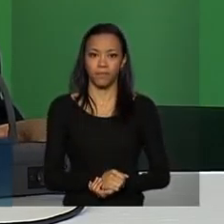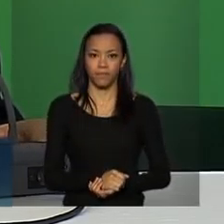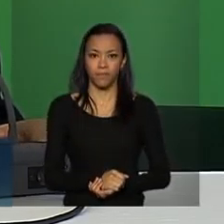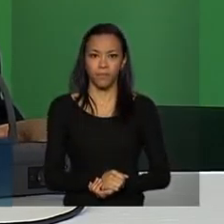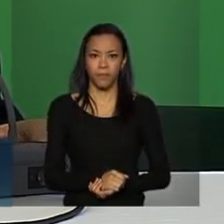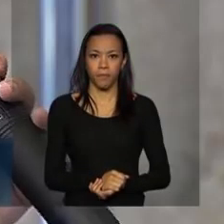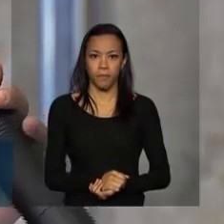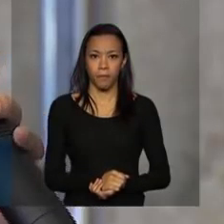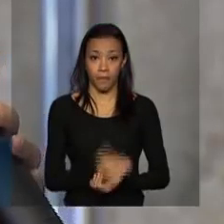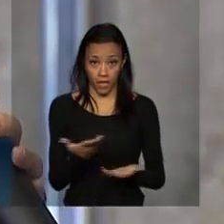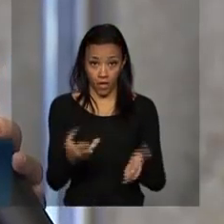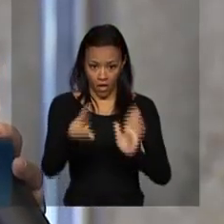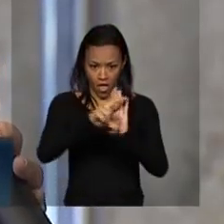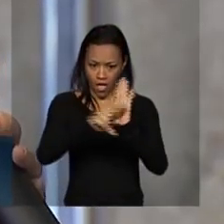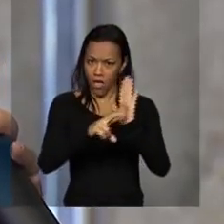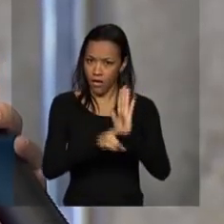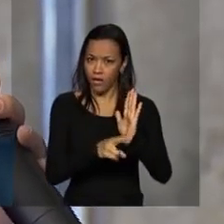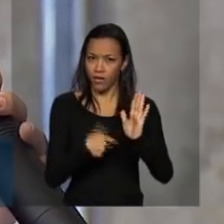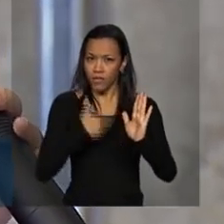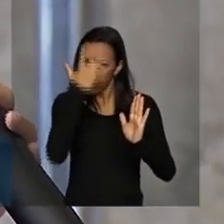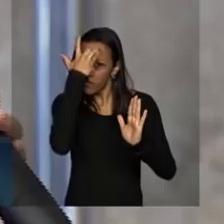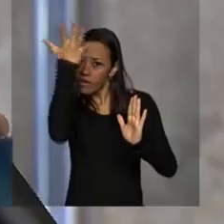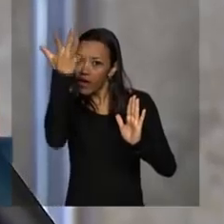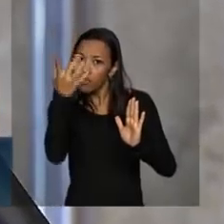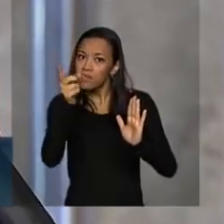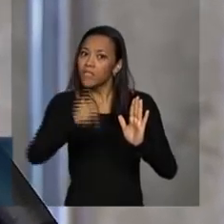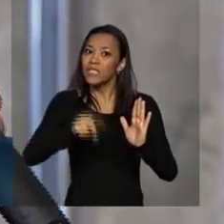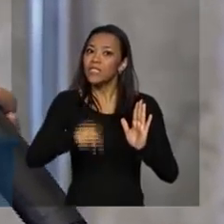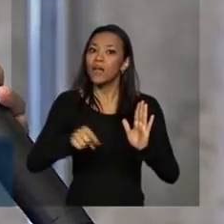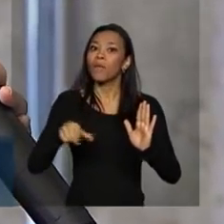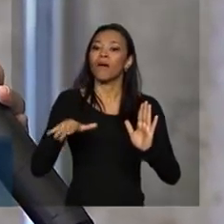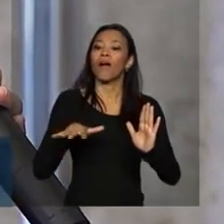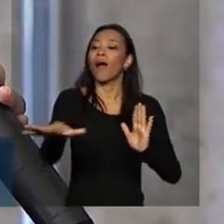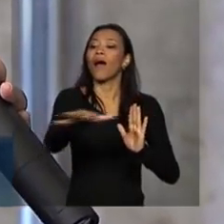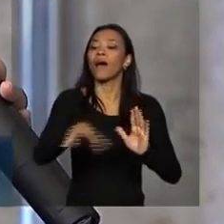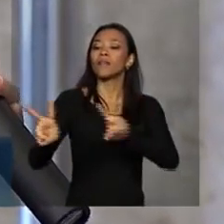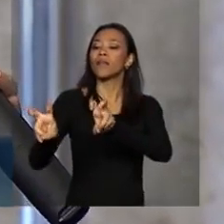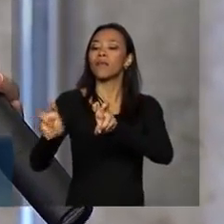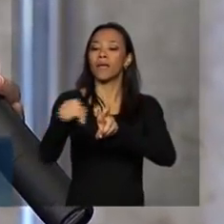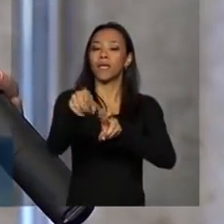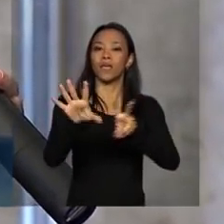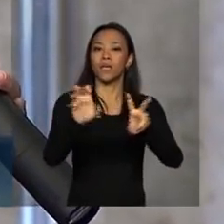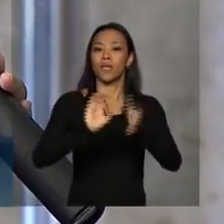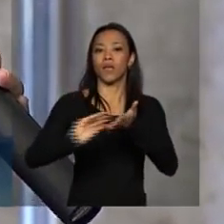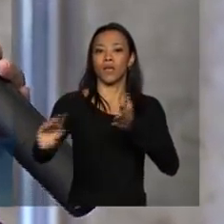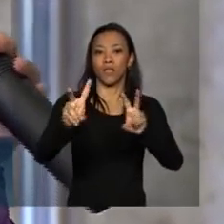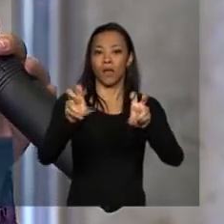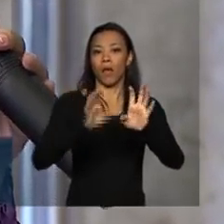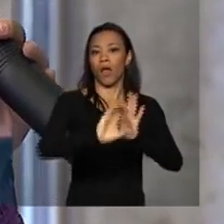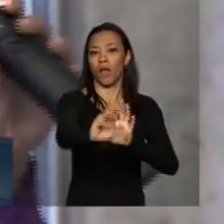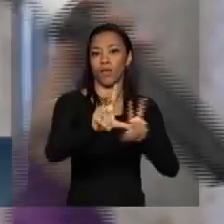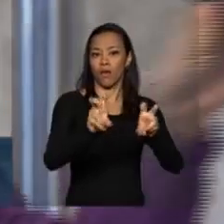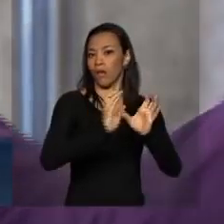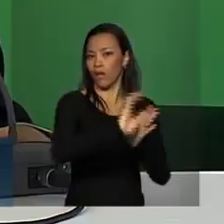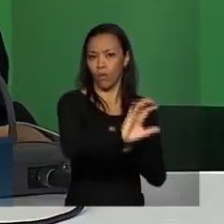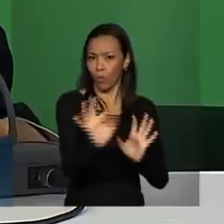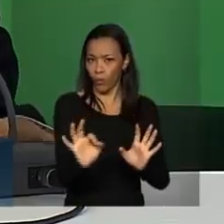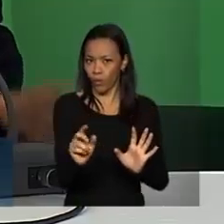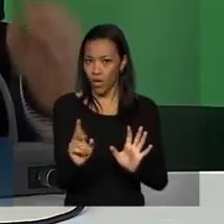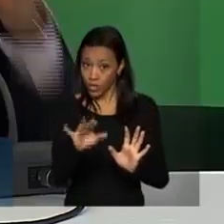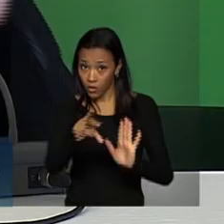Então, é definição de regras para facilitar o investimento e não definição de áreas em que serão, de fato, investidos recursos já um acerto